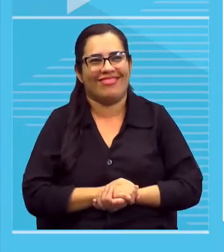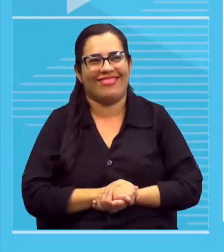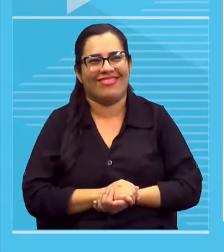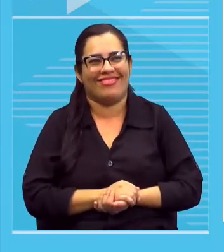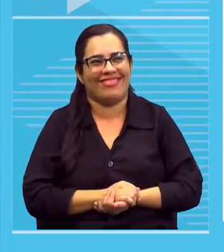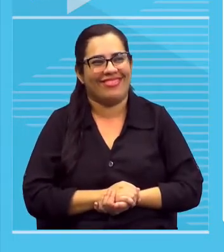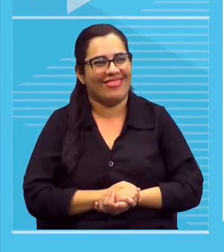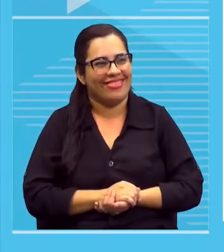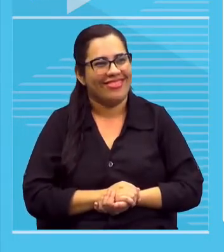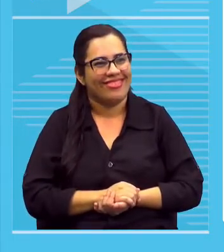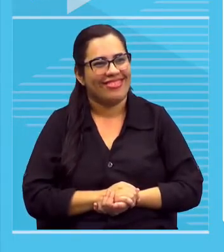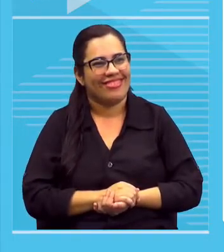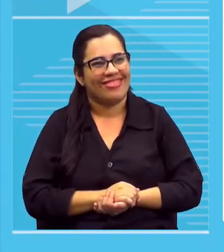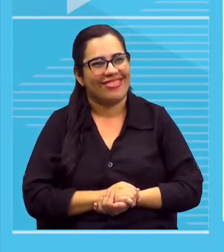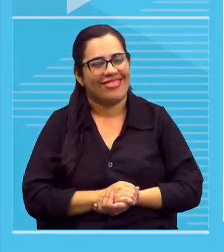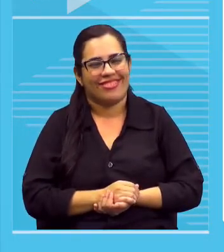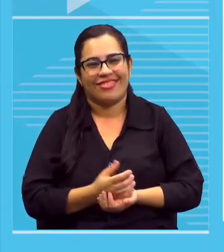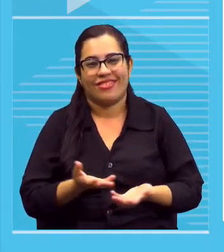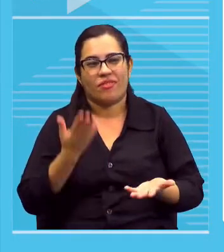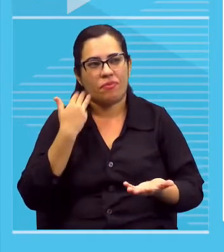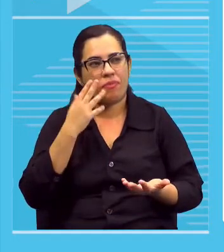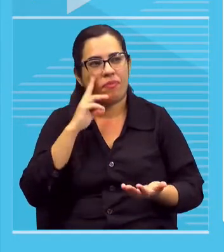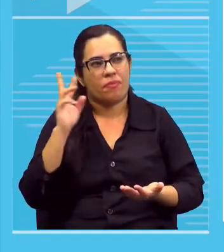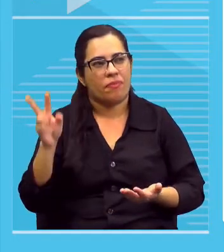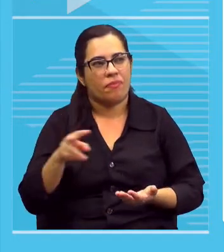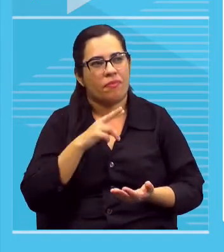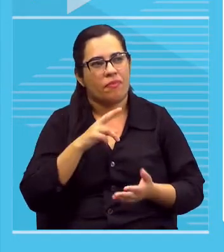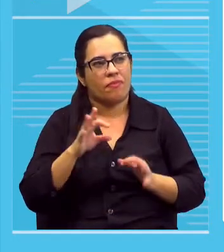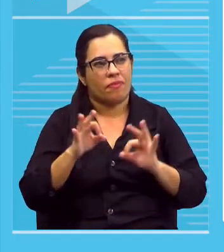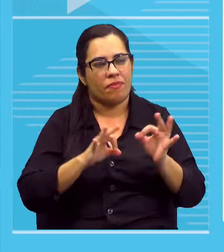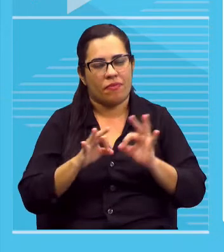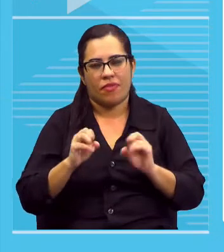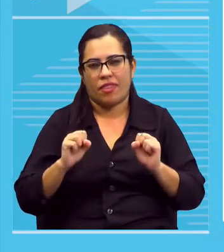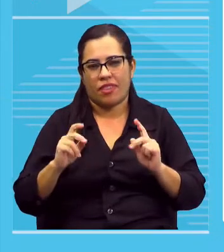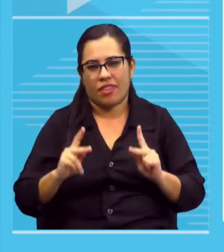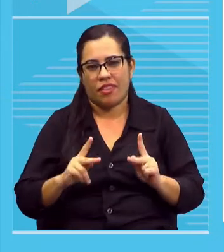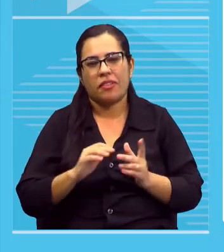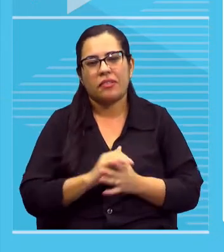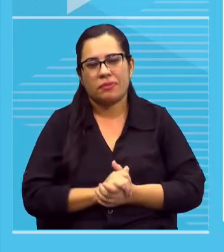o meu Deus do céu um bom rapaz olha